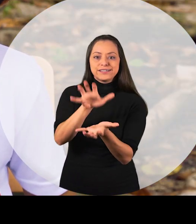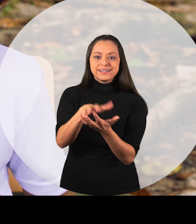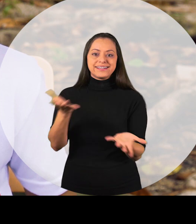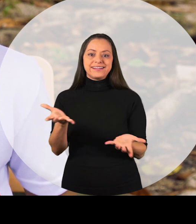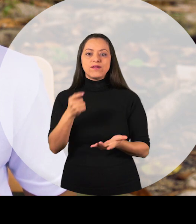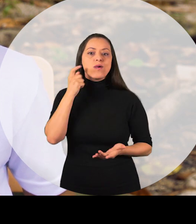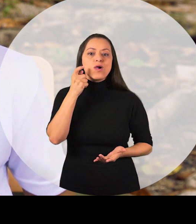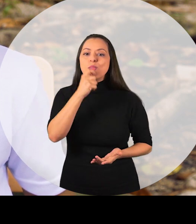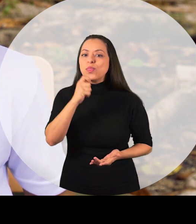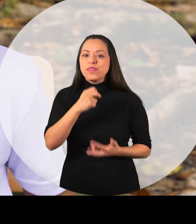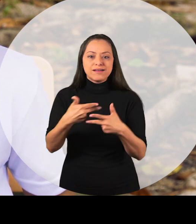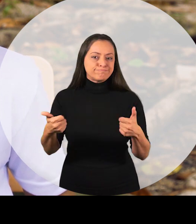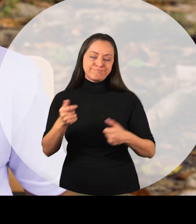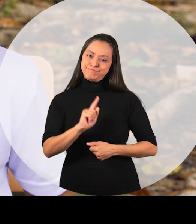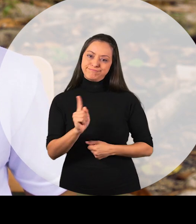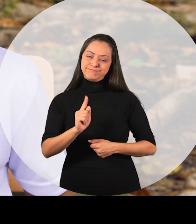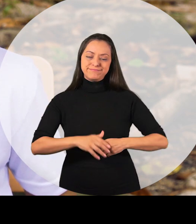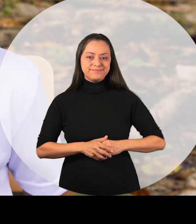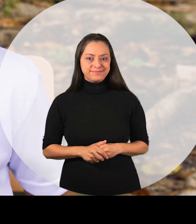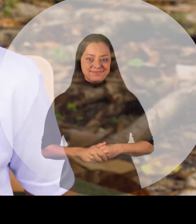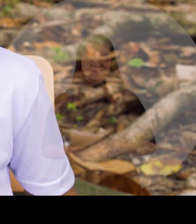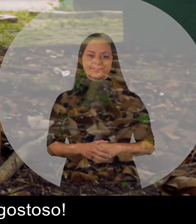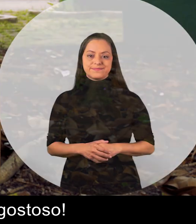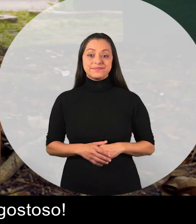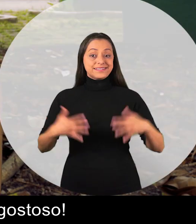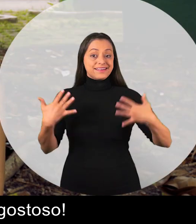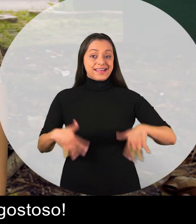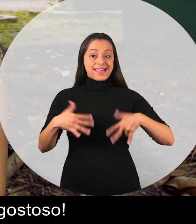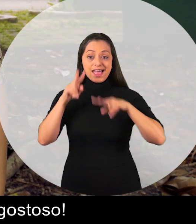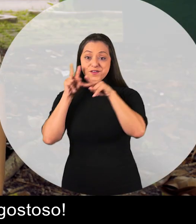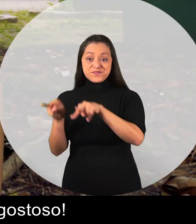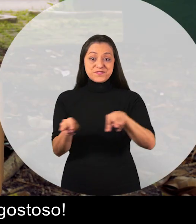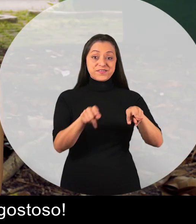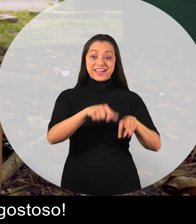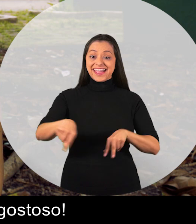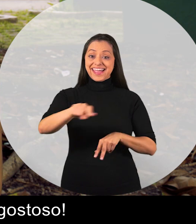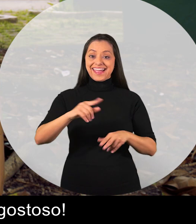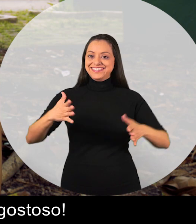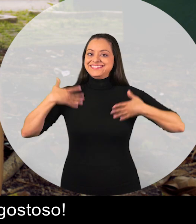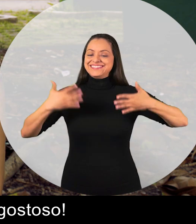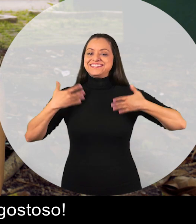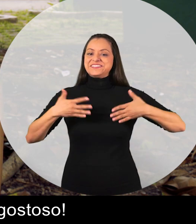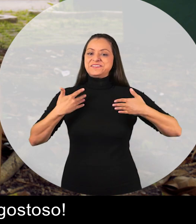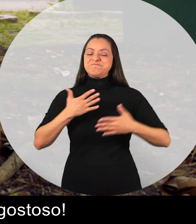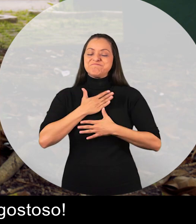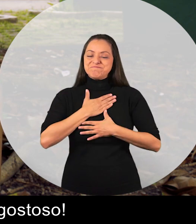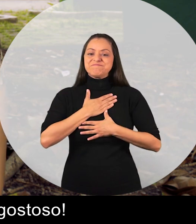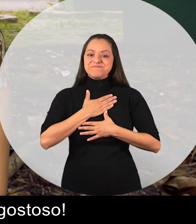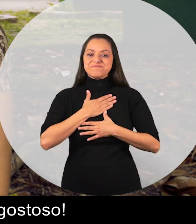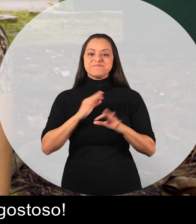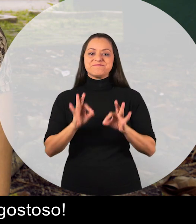Jacaré, pirulito, balinha. Fabiana. Nossa, ver a reação dos alunos foi